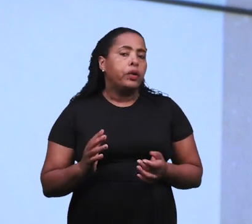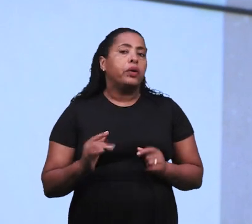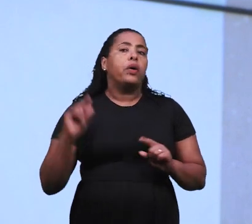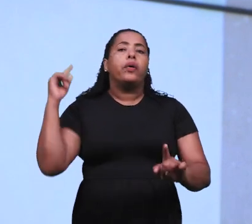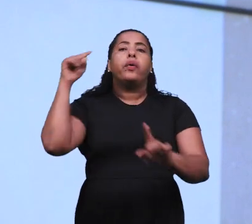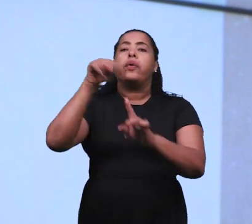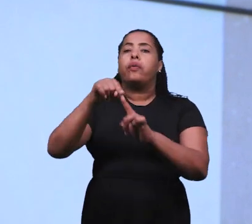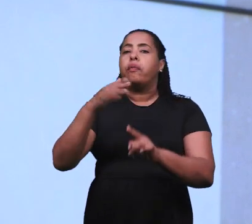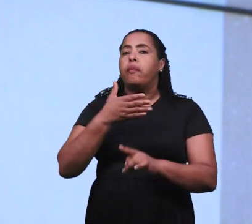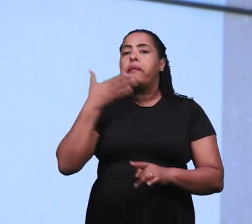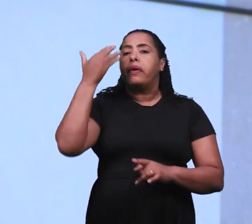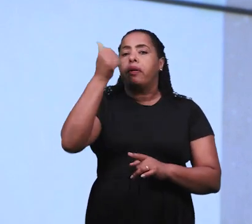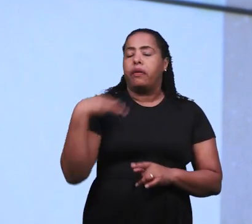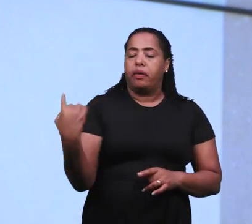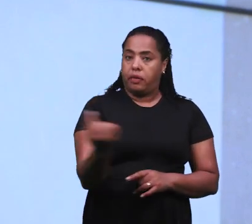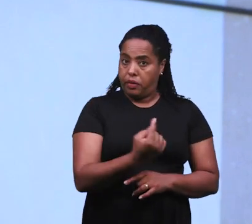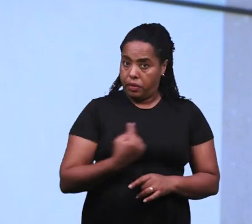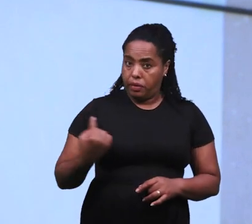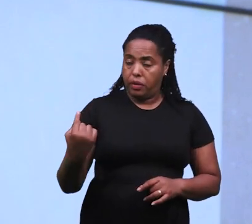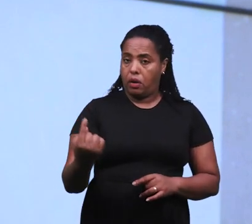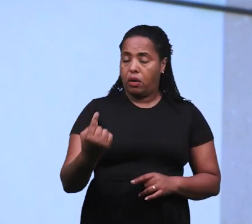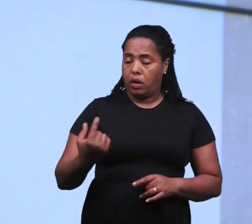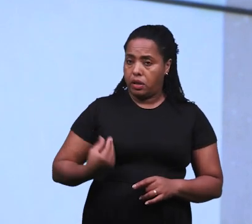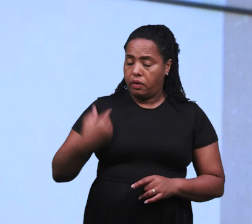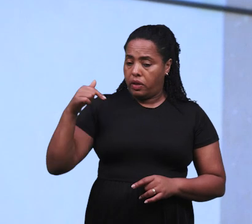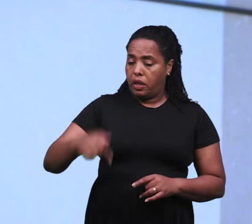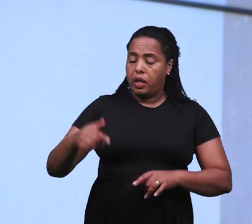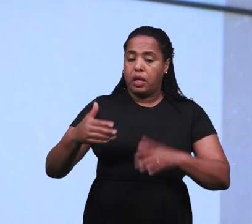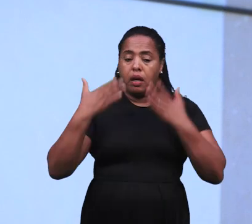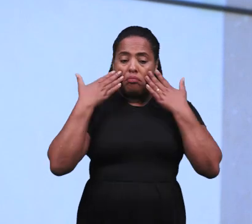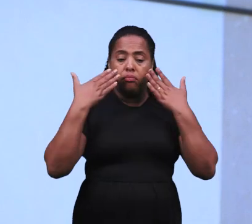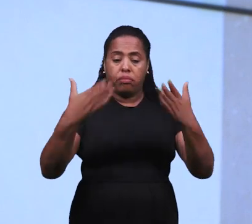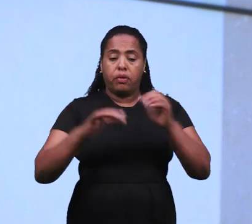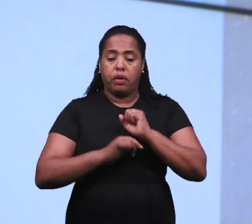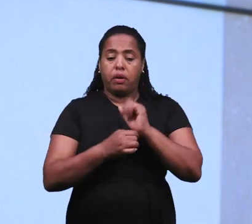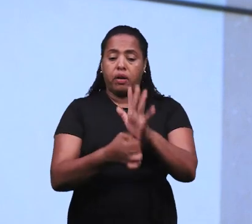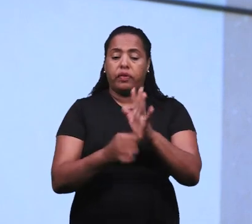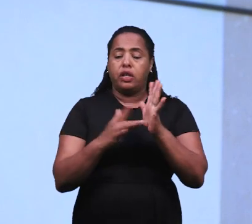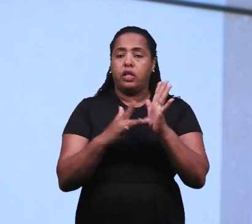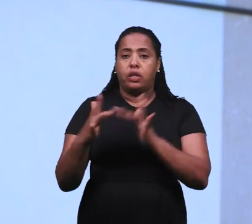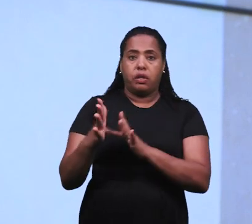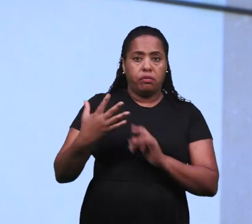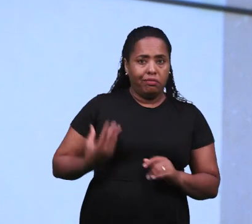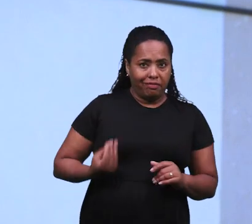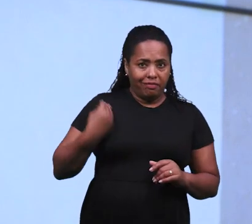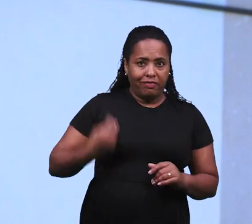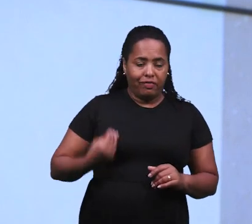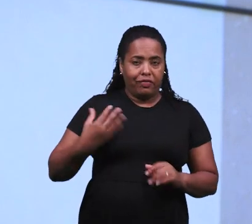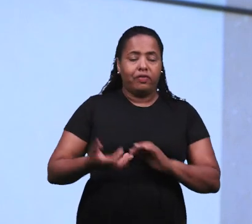maior objetivo, além de toda essa assistência, é apresentar Jesus, né? Jesus vivo e revelado.